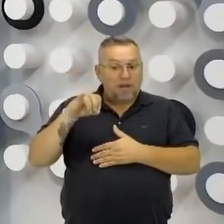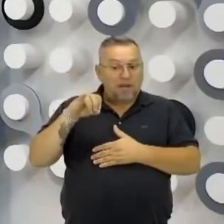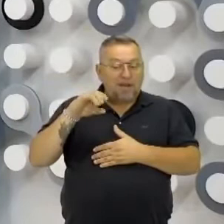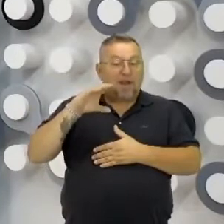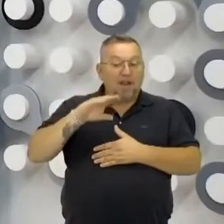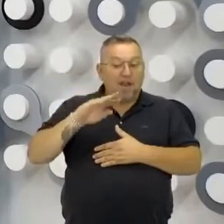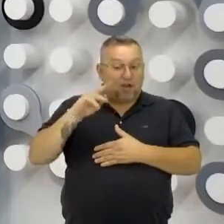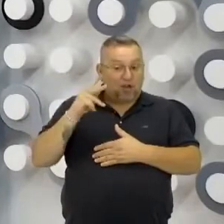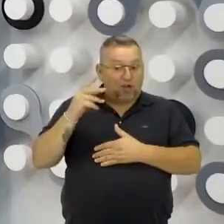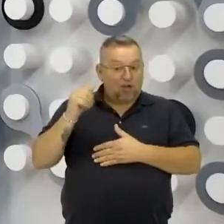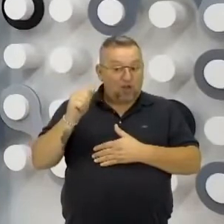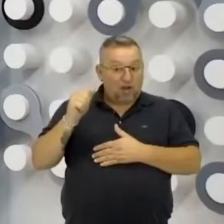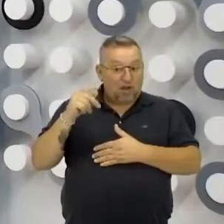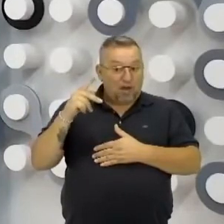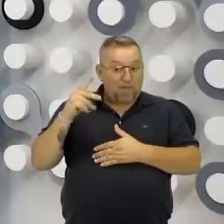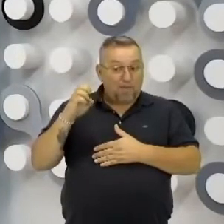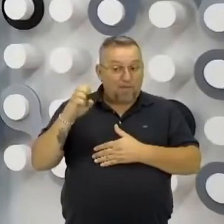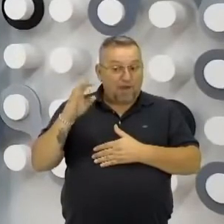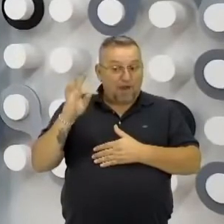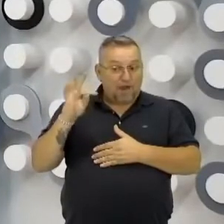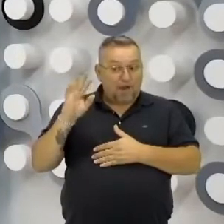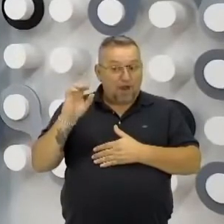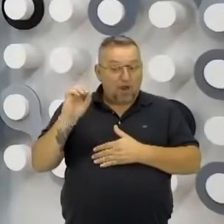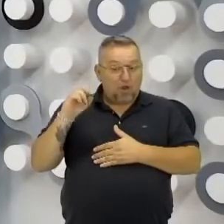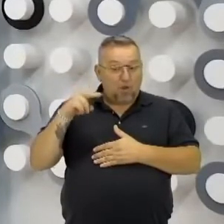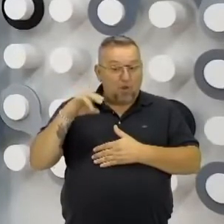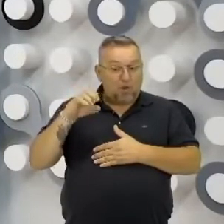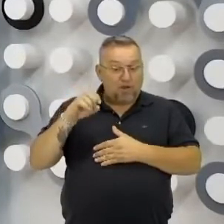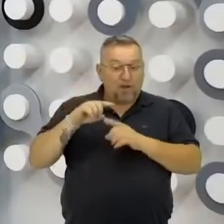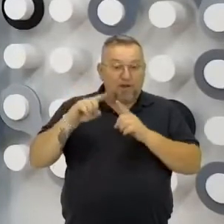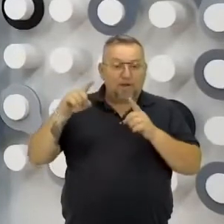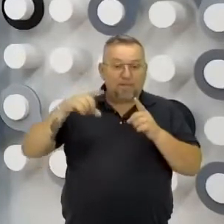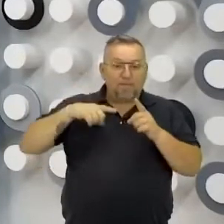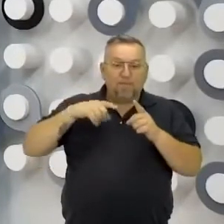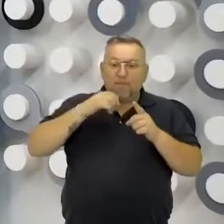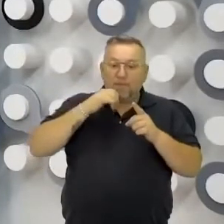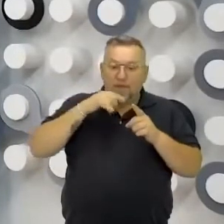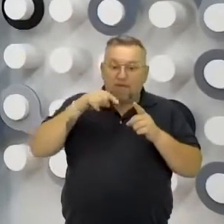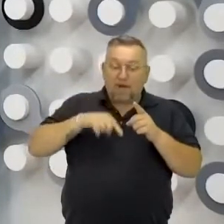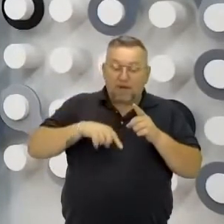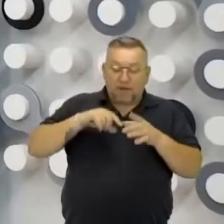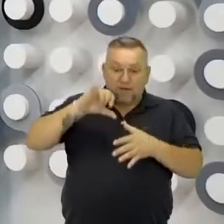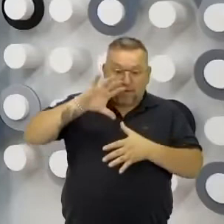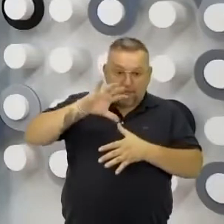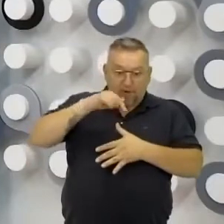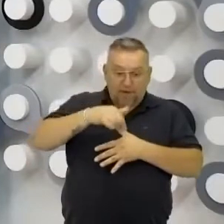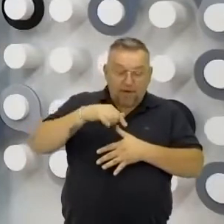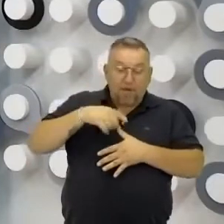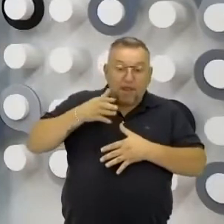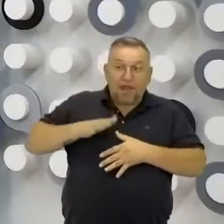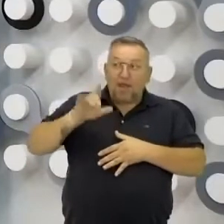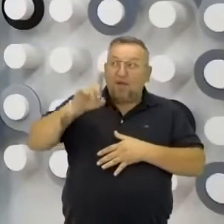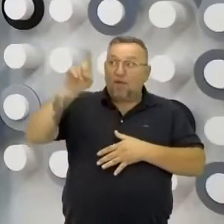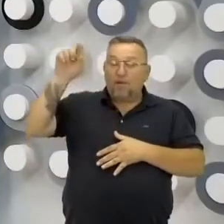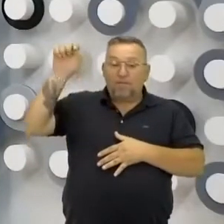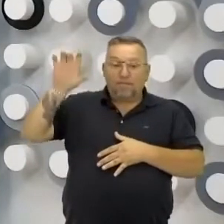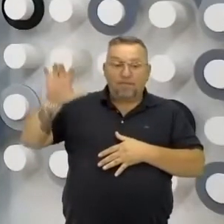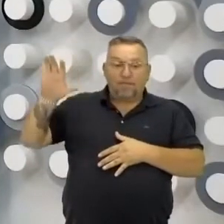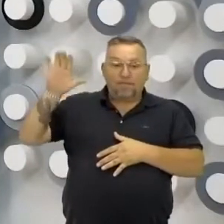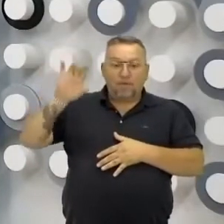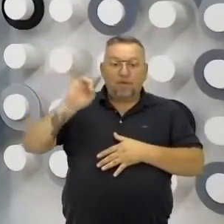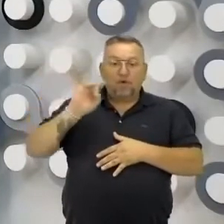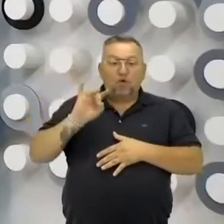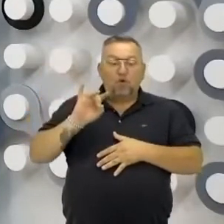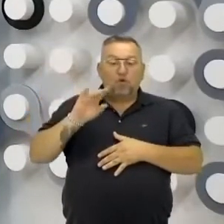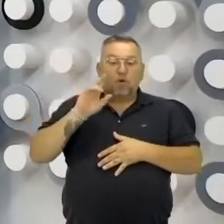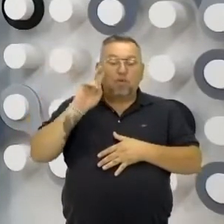estava aqui na América Espanhola, porém, ele era nascido lá na Europa. Esses eram chapetones, só eles